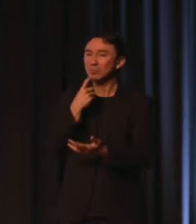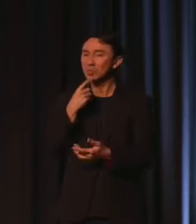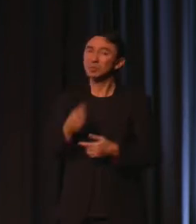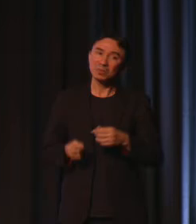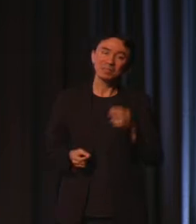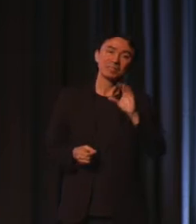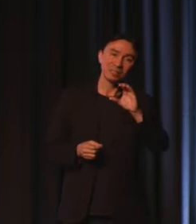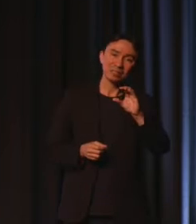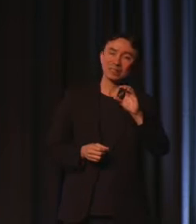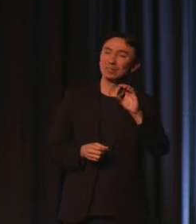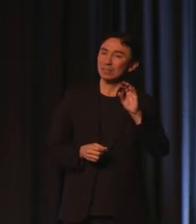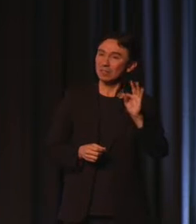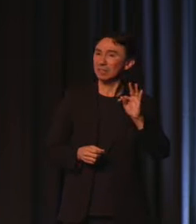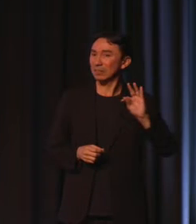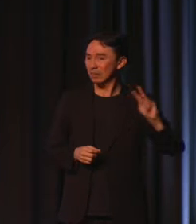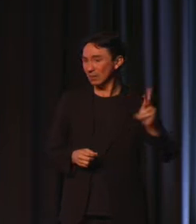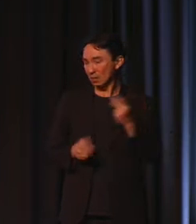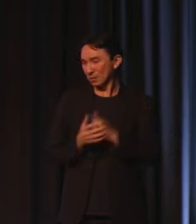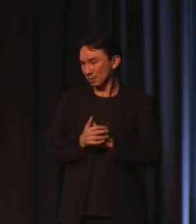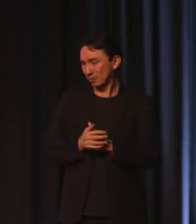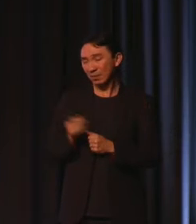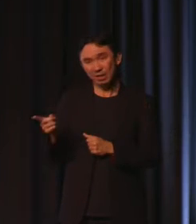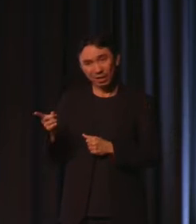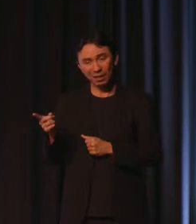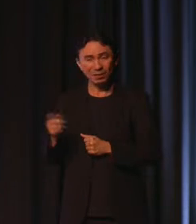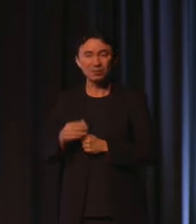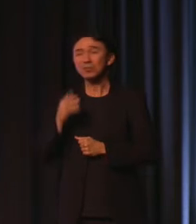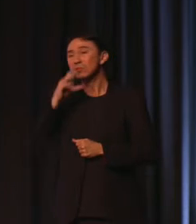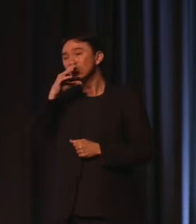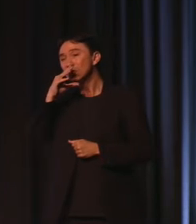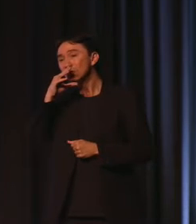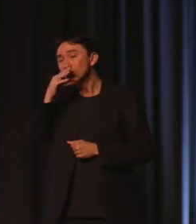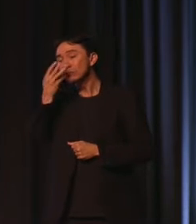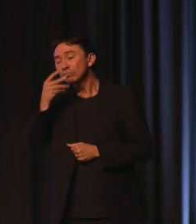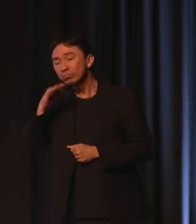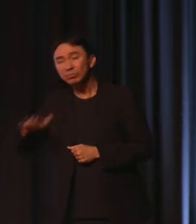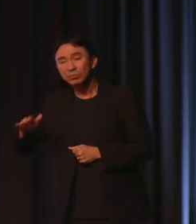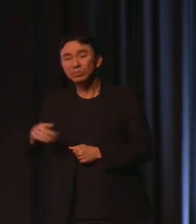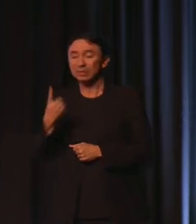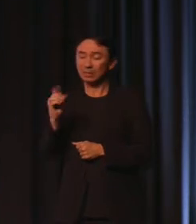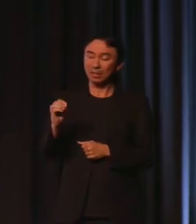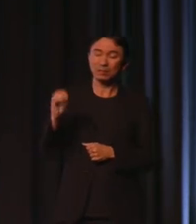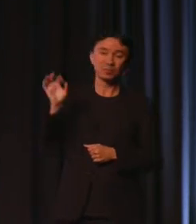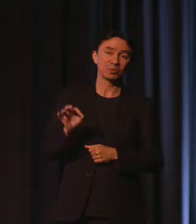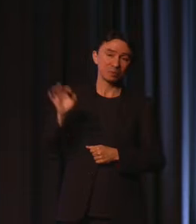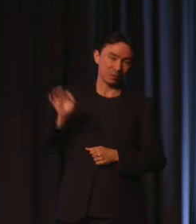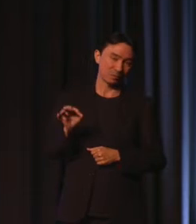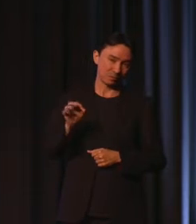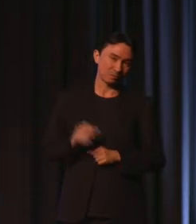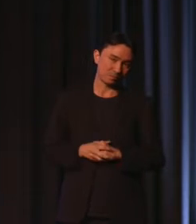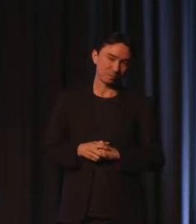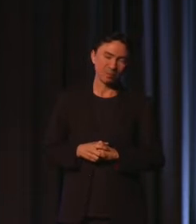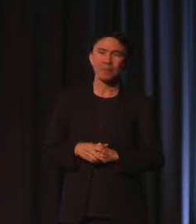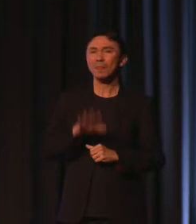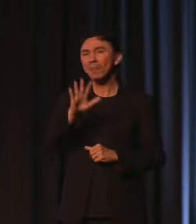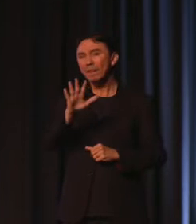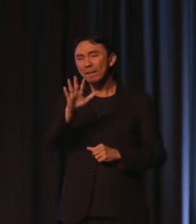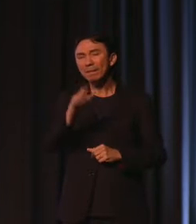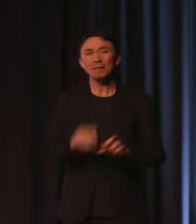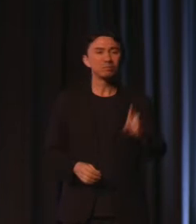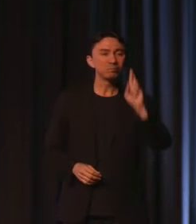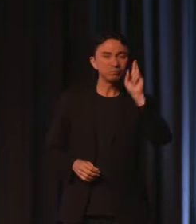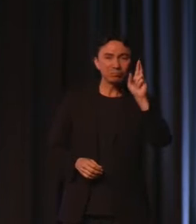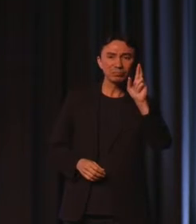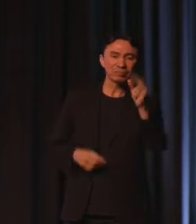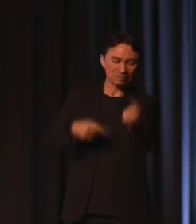para o infantil chega a 10% também. E aí, quem que é responsável por essas infusões, por essas aplicações? No